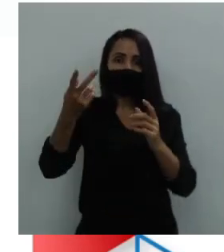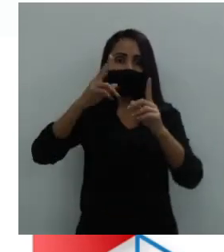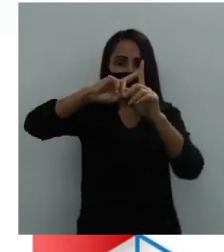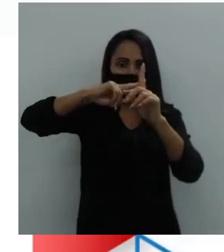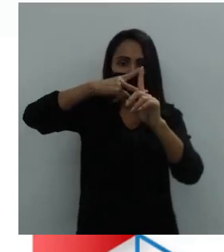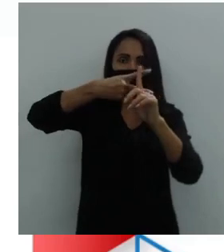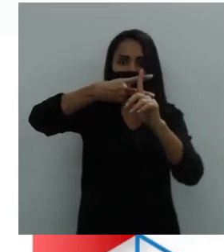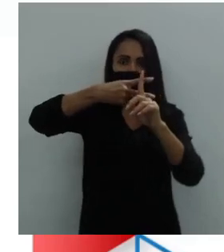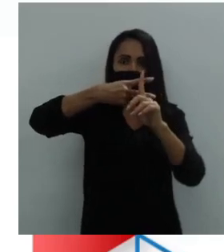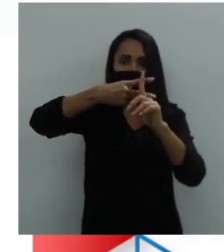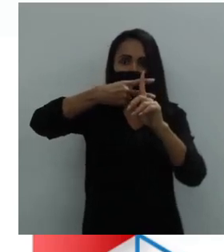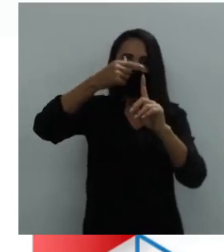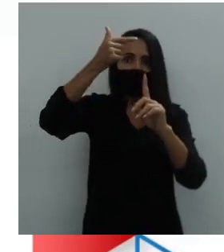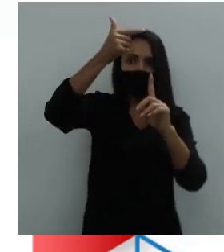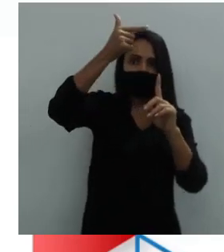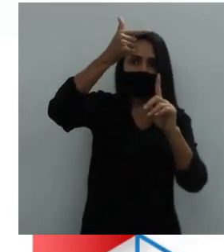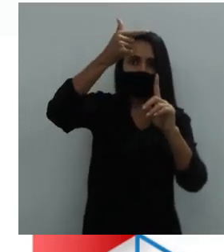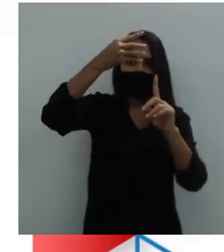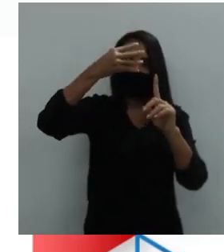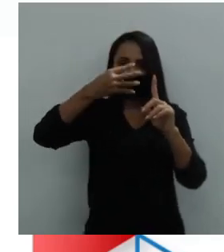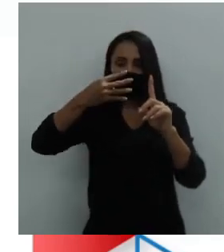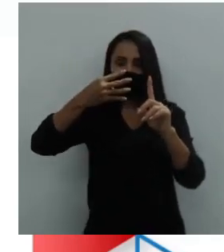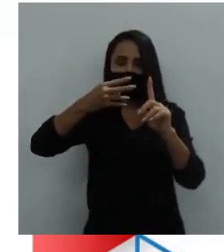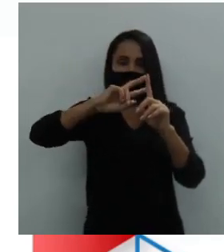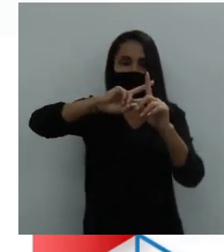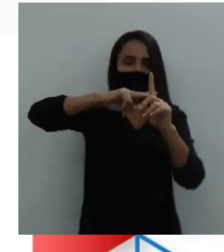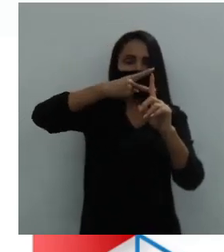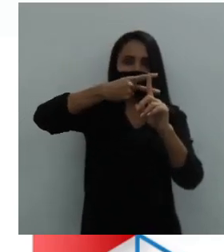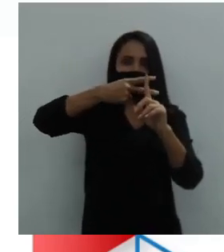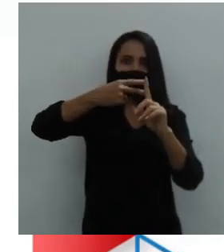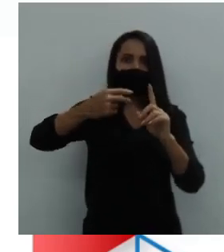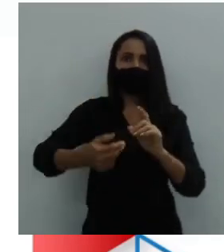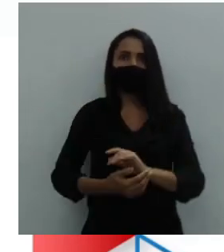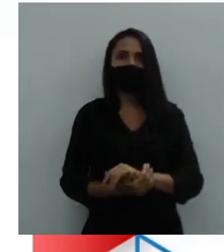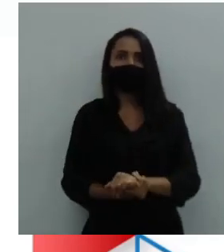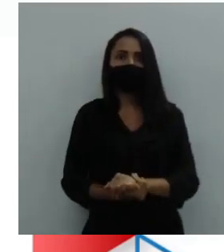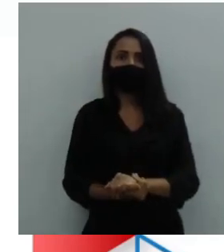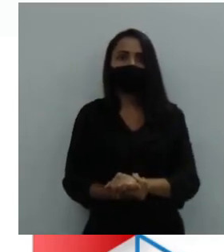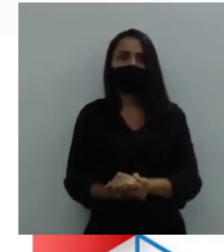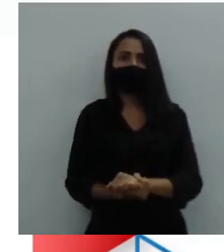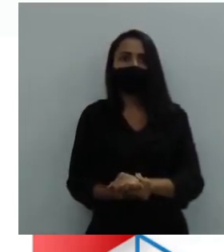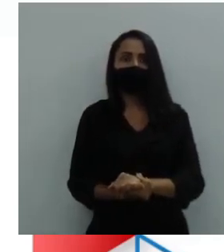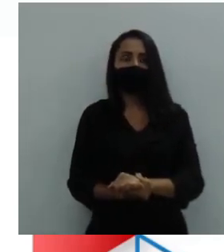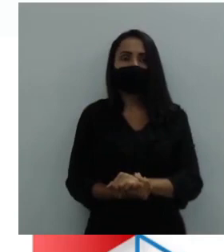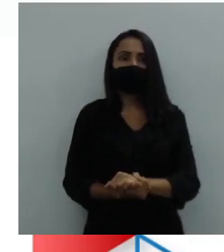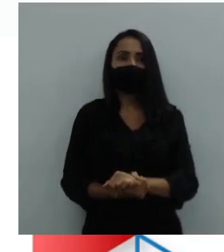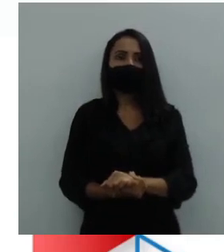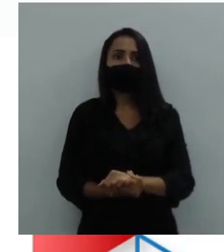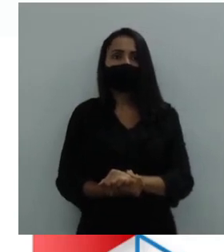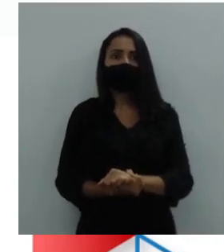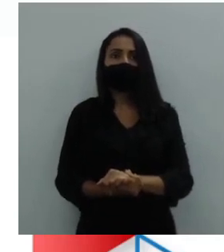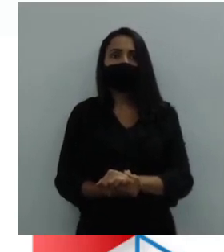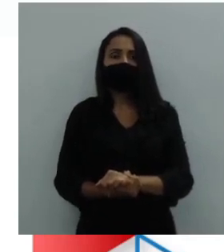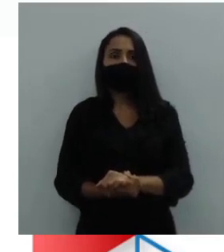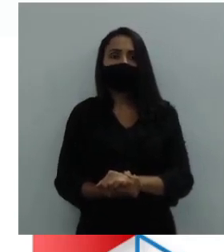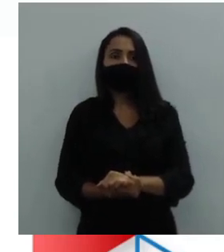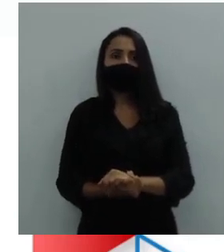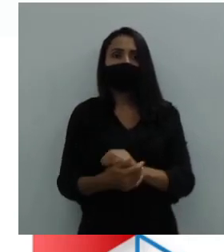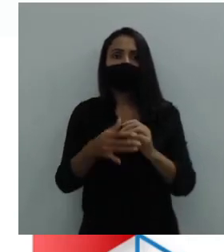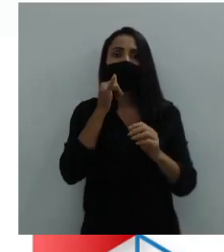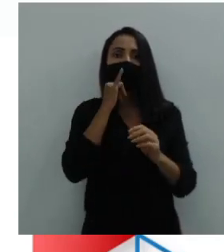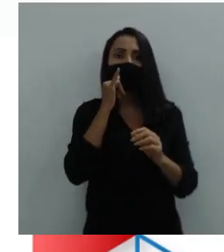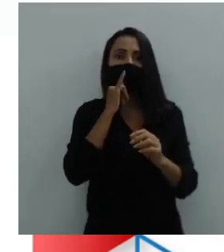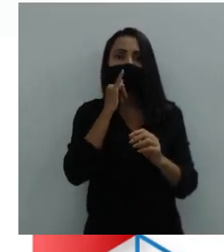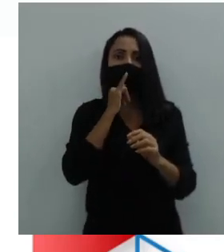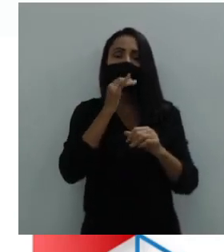Concorda comigo? Então, a resposta é 2 vezes ou o dobro, tá bom? Segue aí mais um exemplo para a